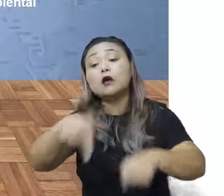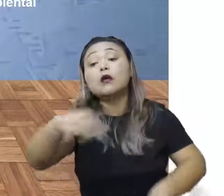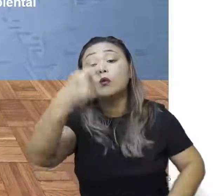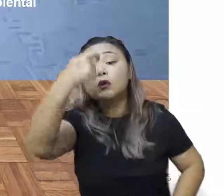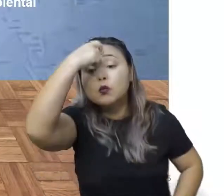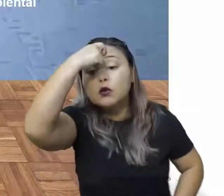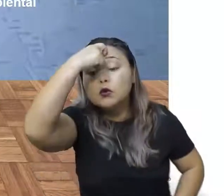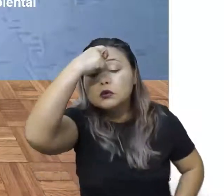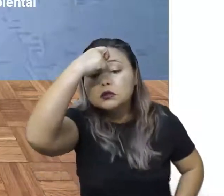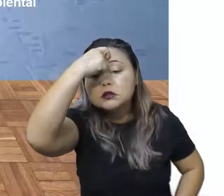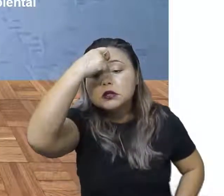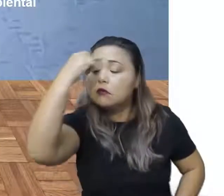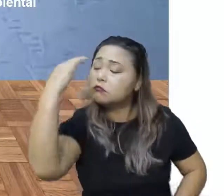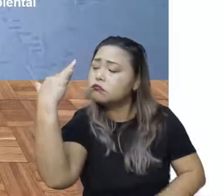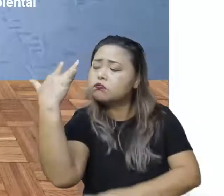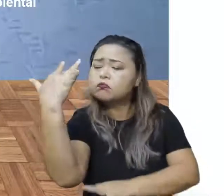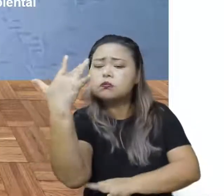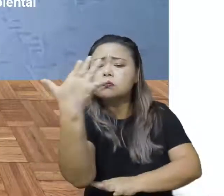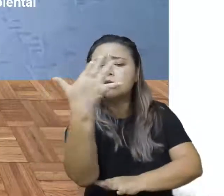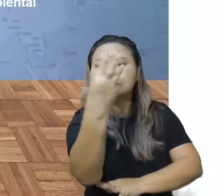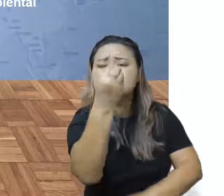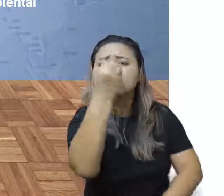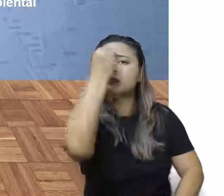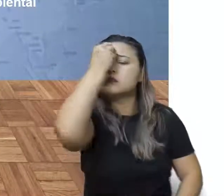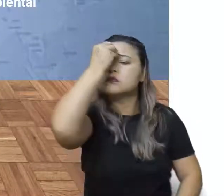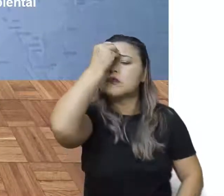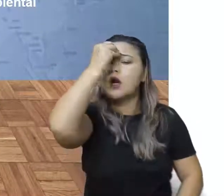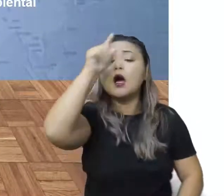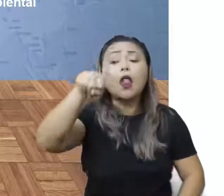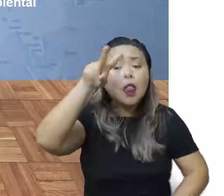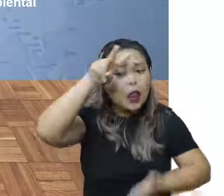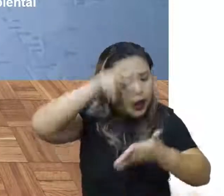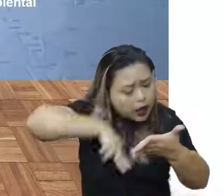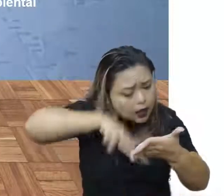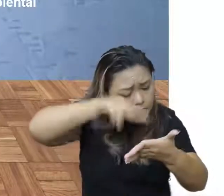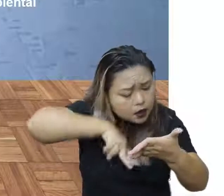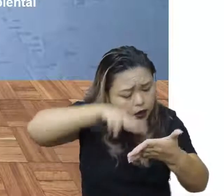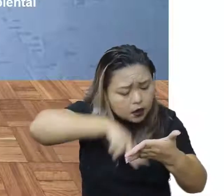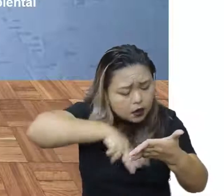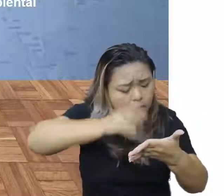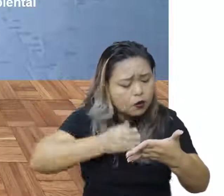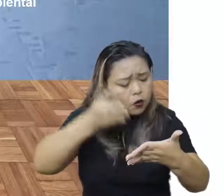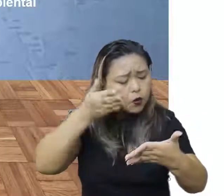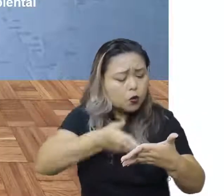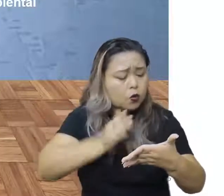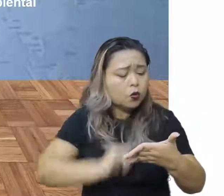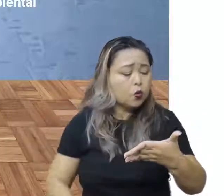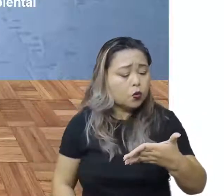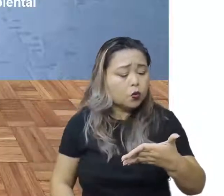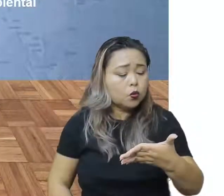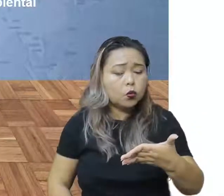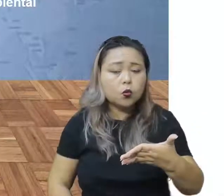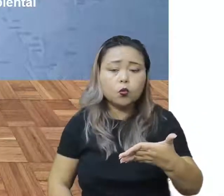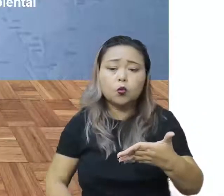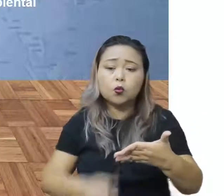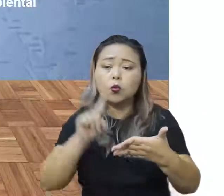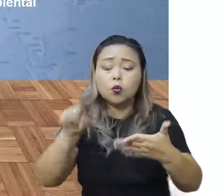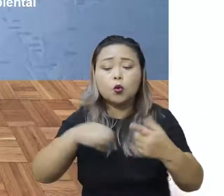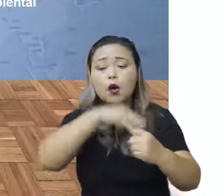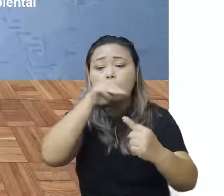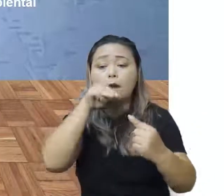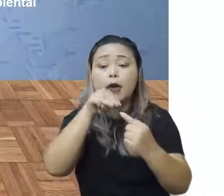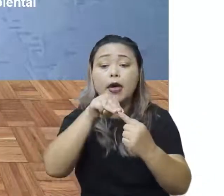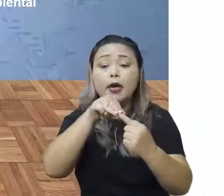consciência ambiental. Leia sobre as metas da